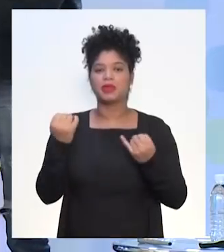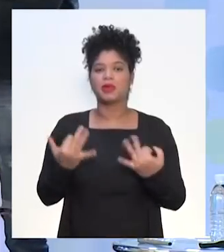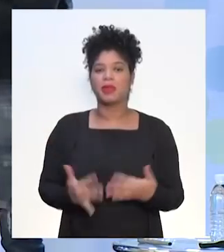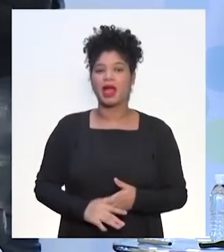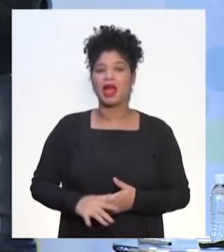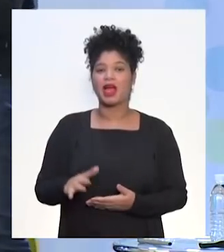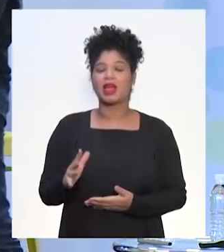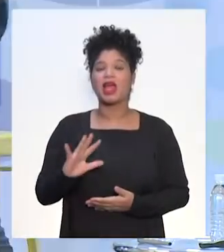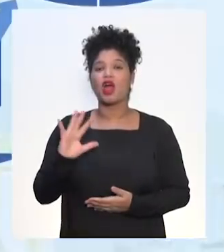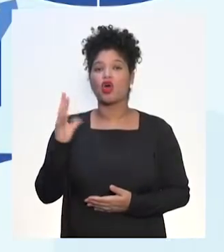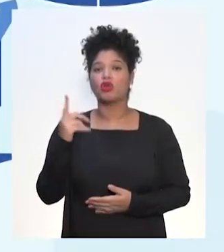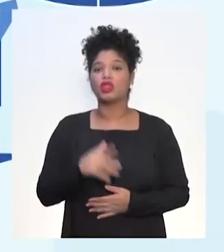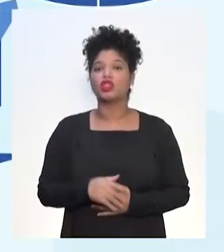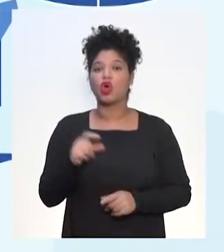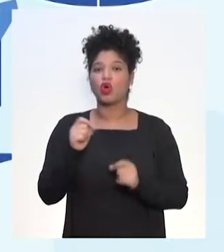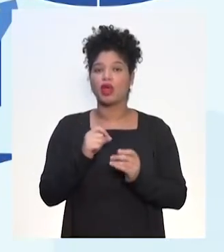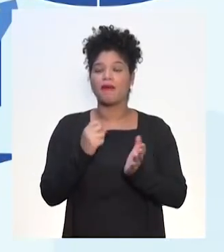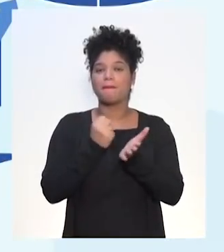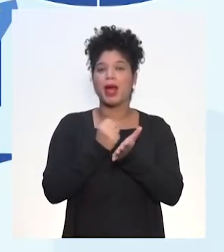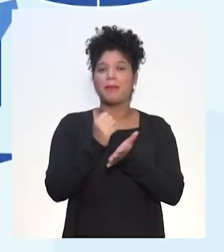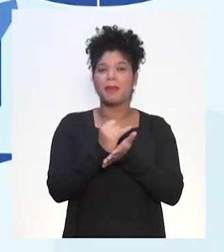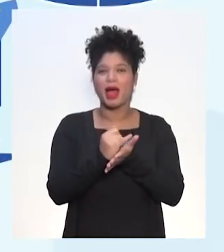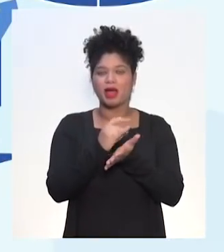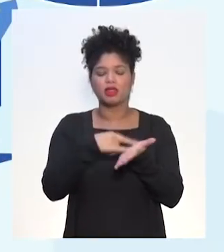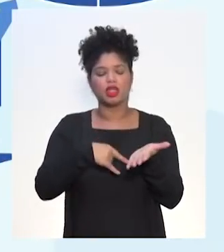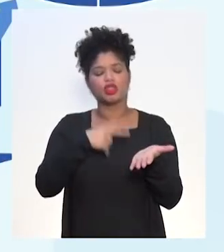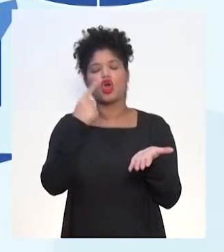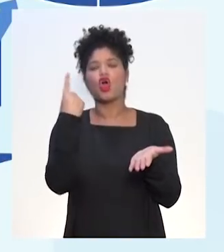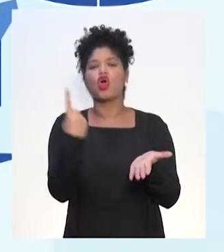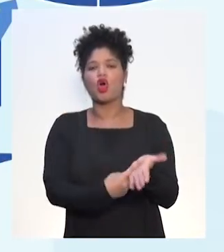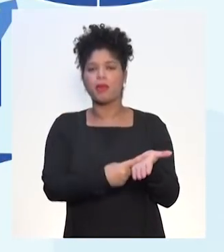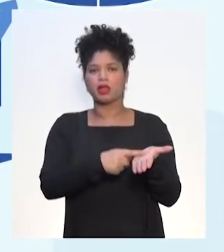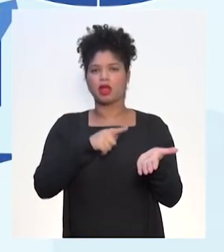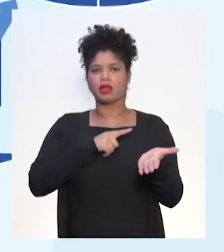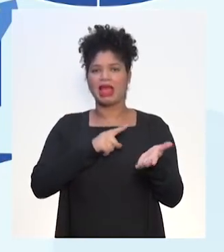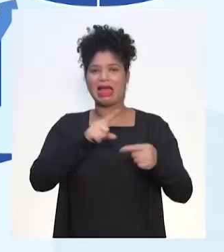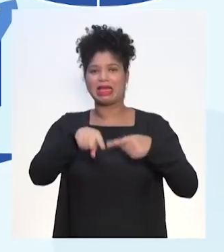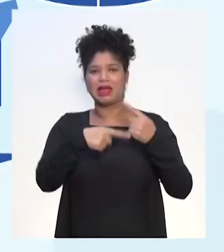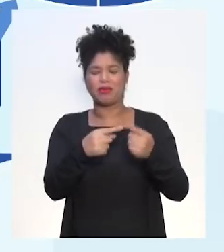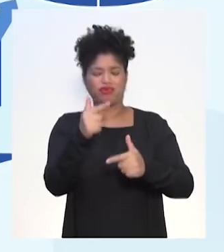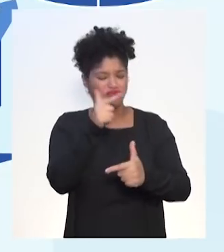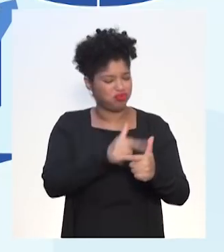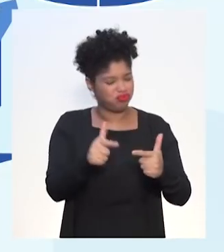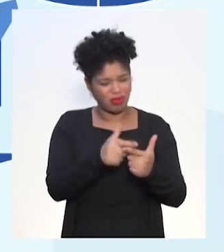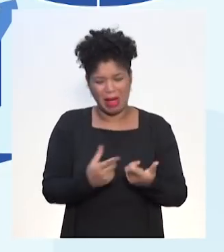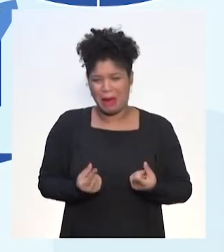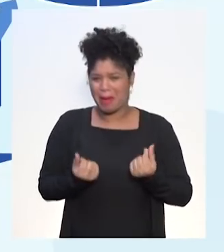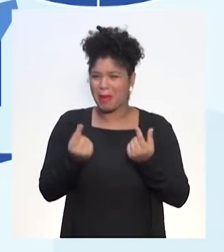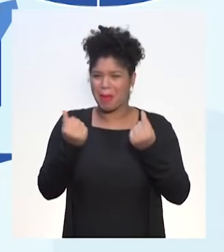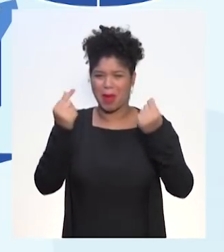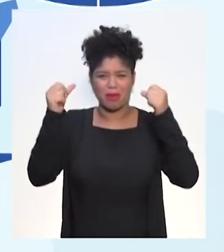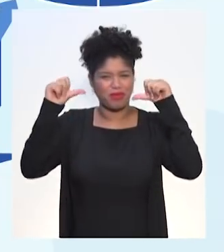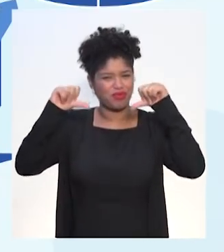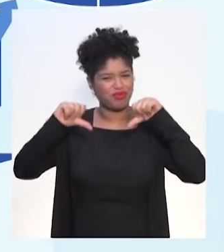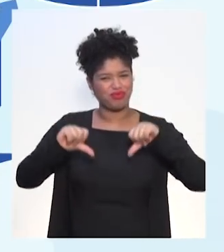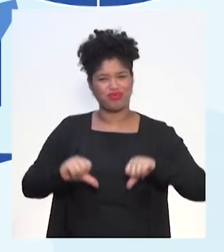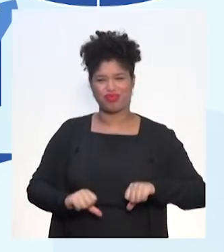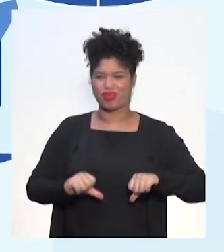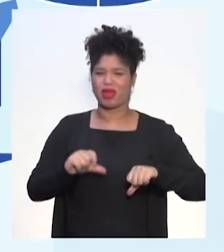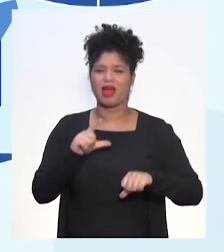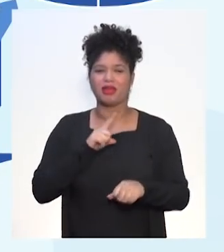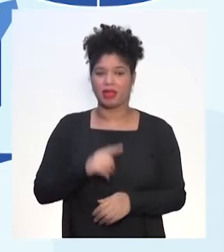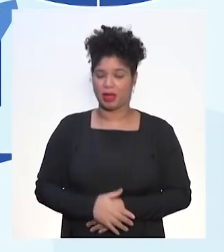crise pós-Tratado de Versalhes. Após a derrota da Alemanha na Primeira